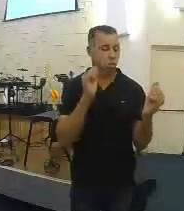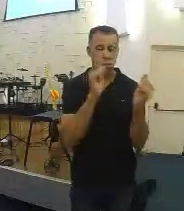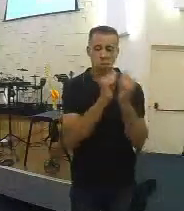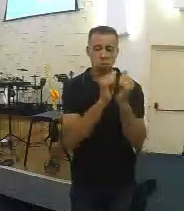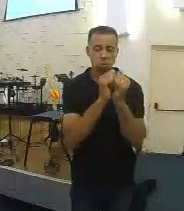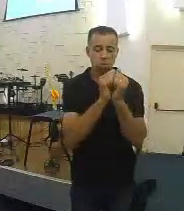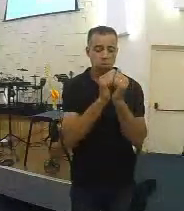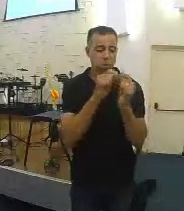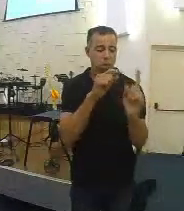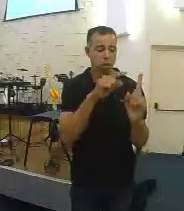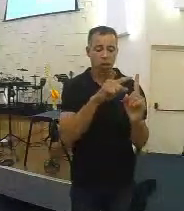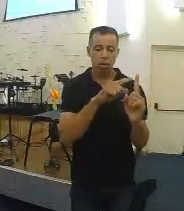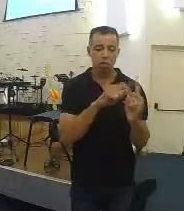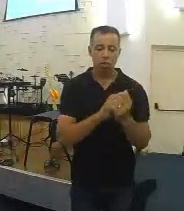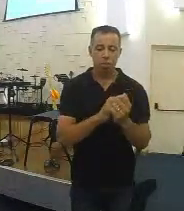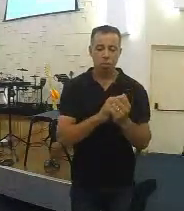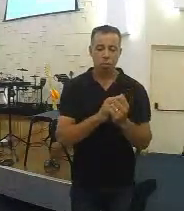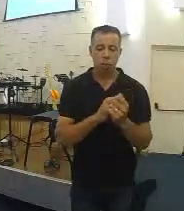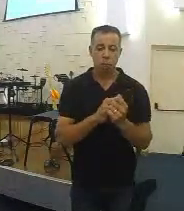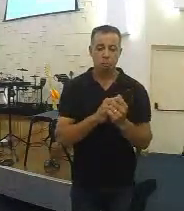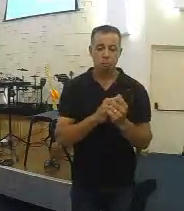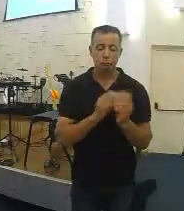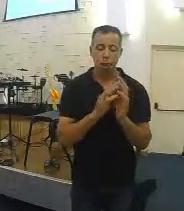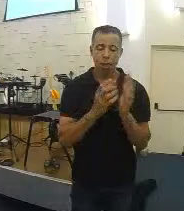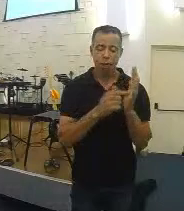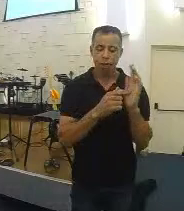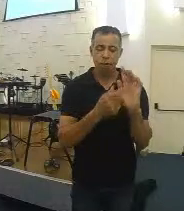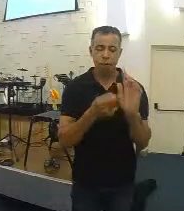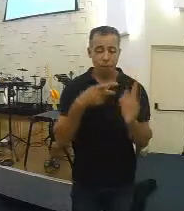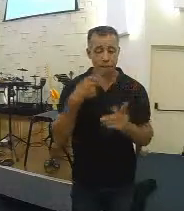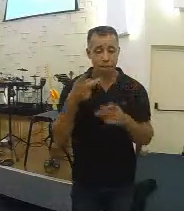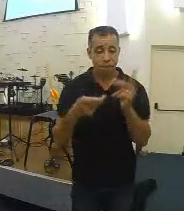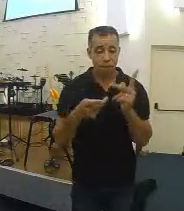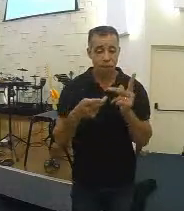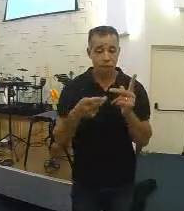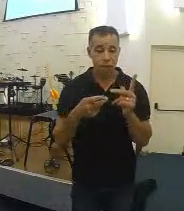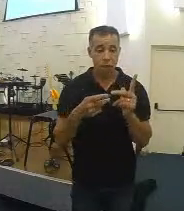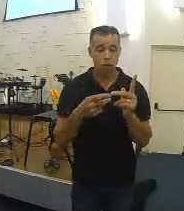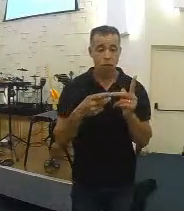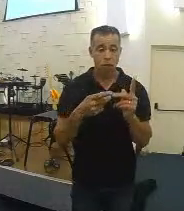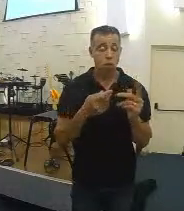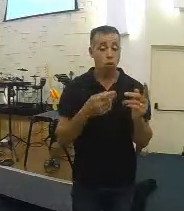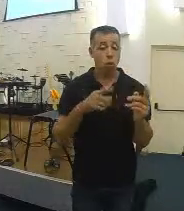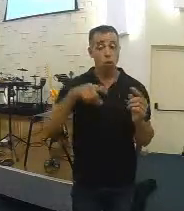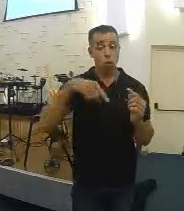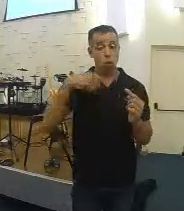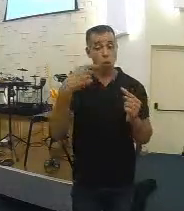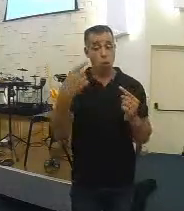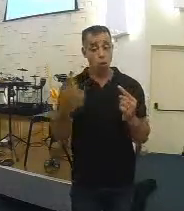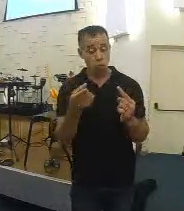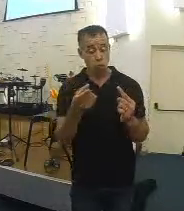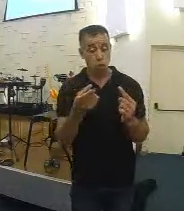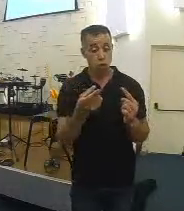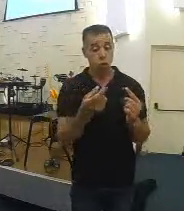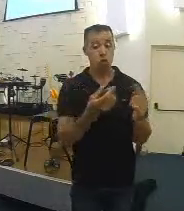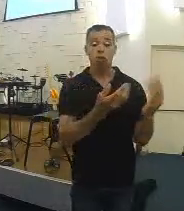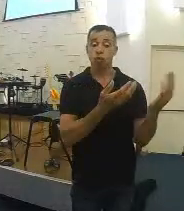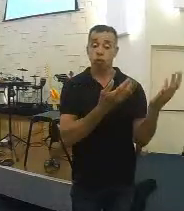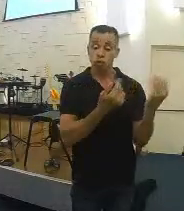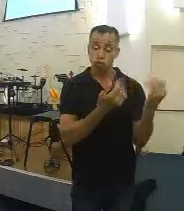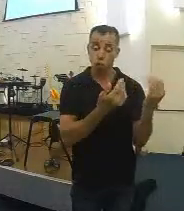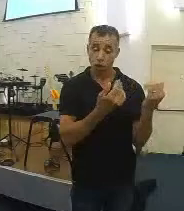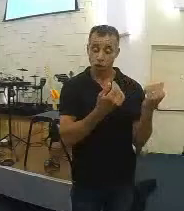o que a palavra de Deus relata, irmãos. Diz a palavra de Deus que um jovem levita saiu de Belém, da tribo de